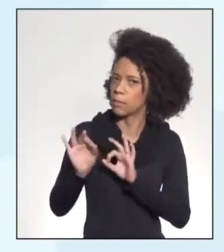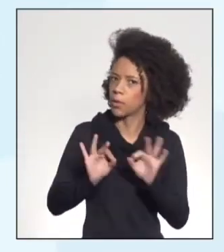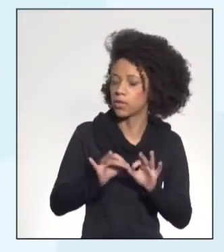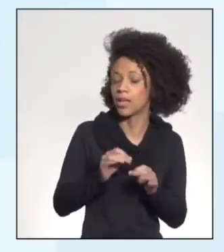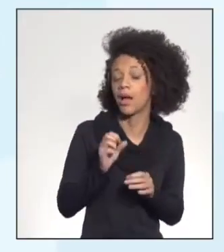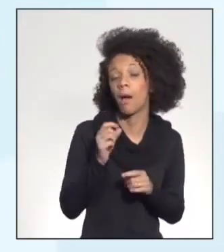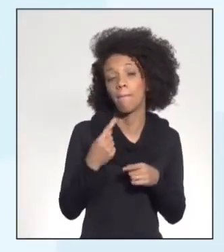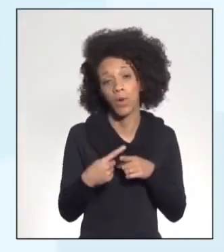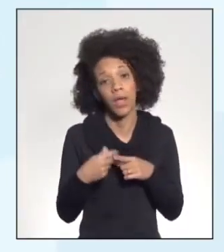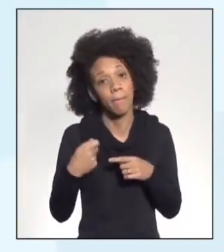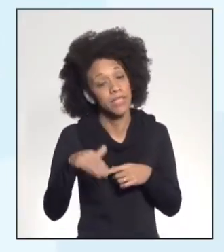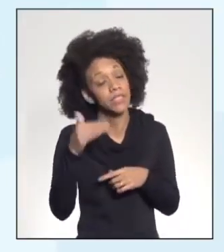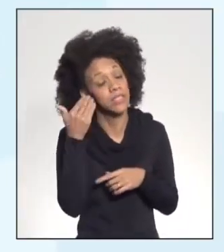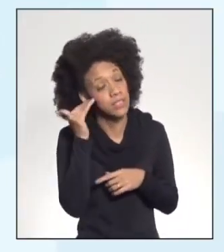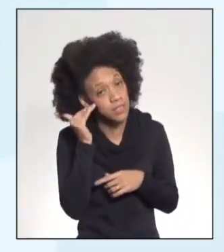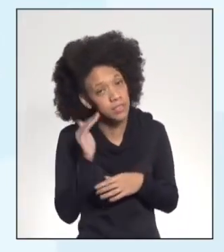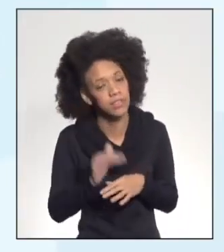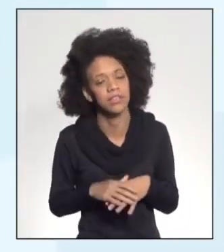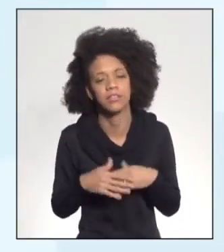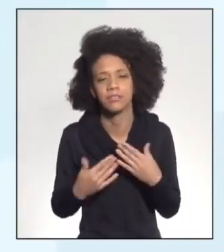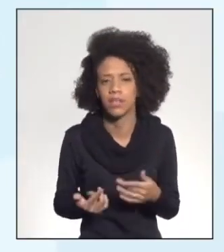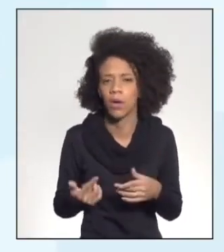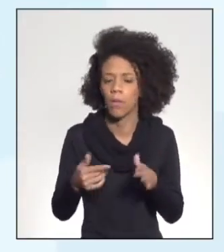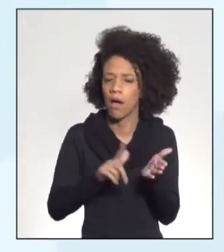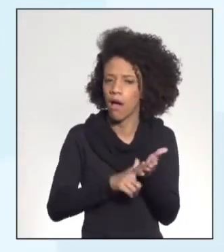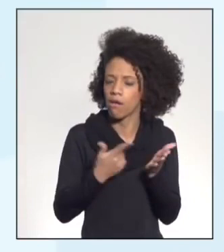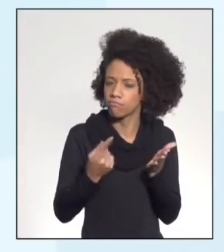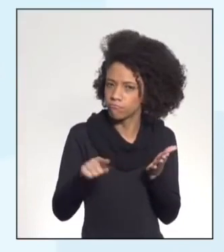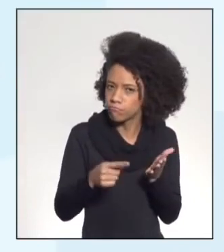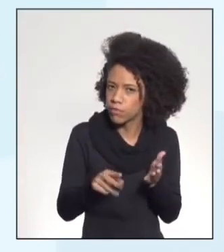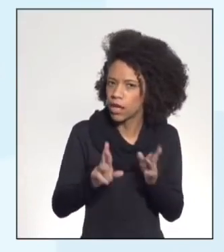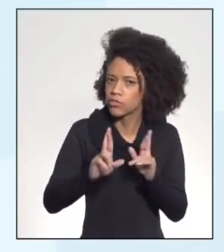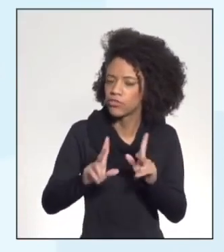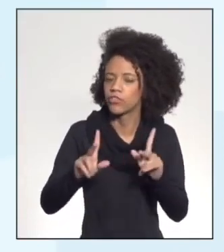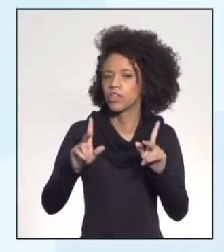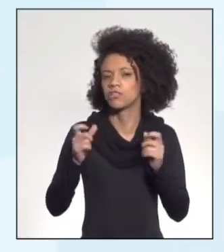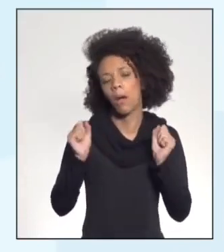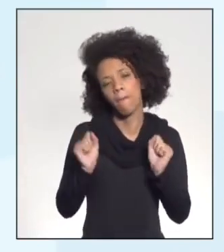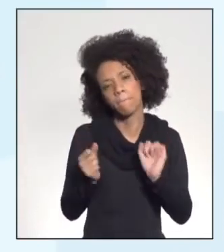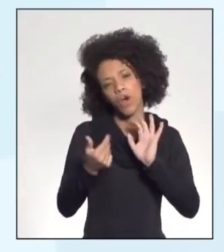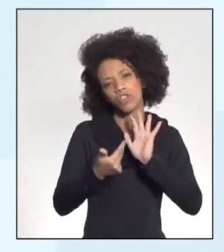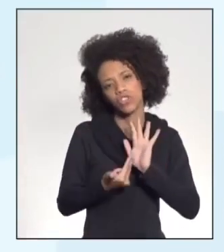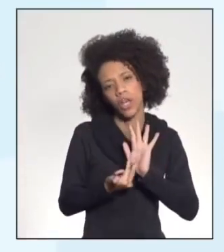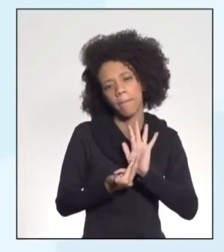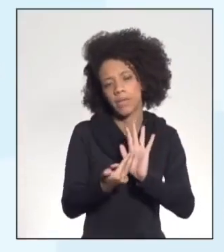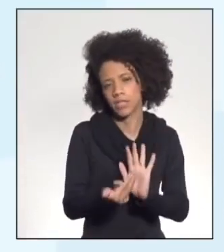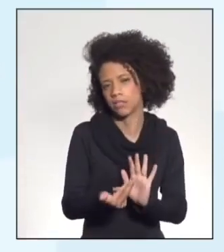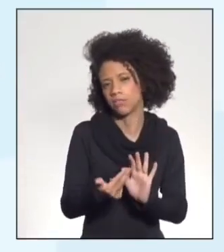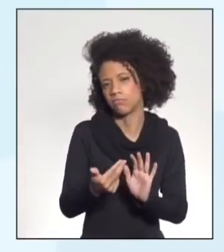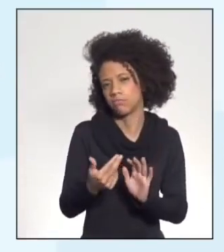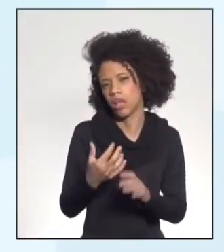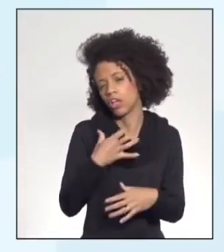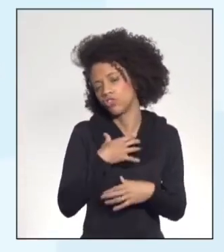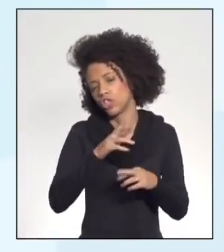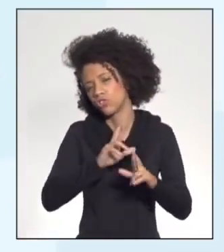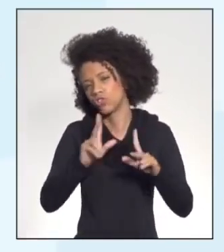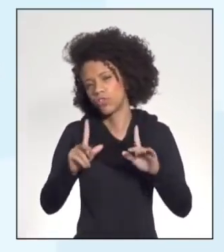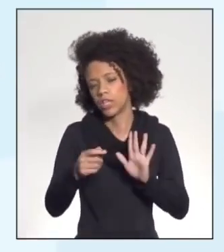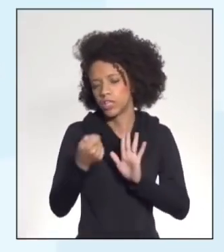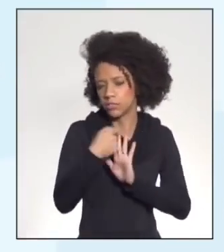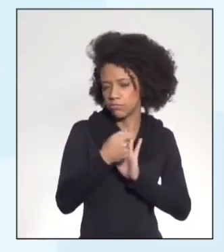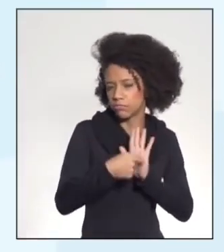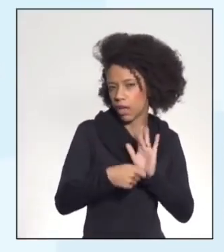entender. Então, as partituras não convencionais ou criativas, elas podem apresentar diferentes formas para registrar, tá?